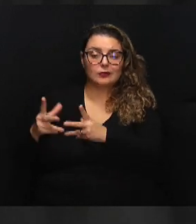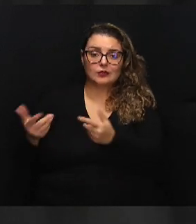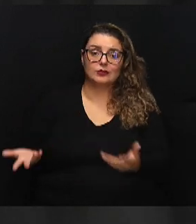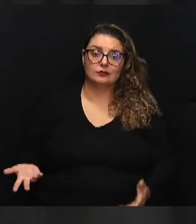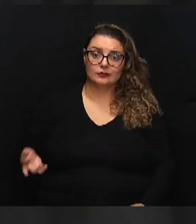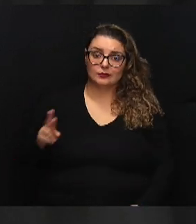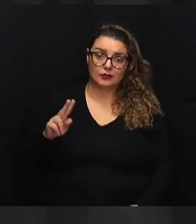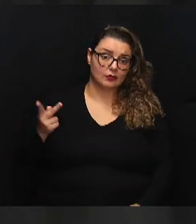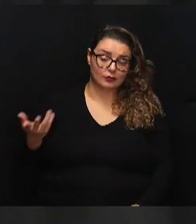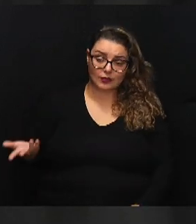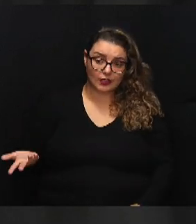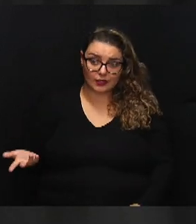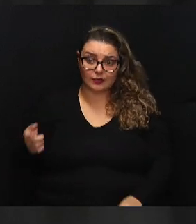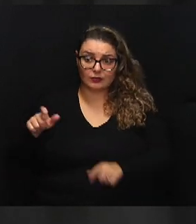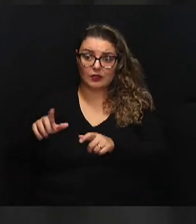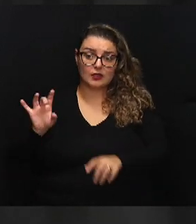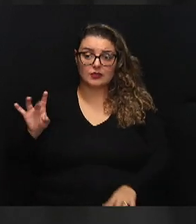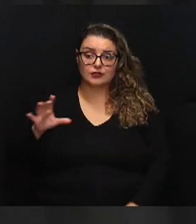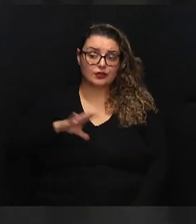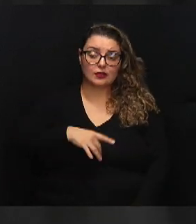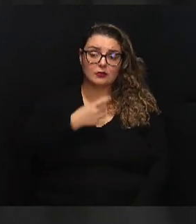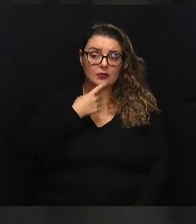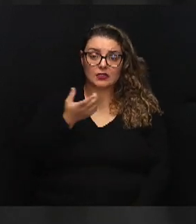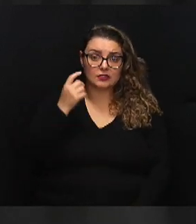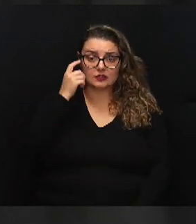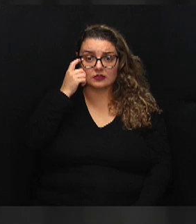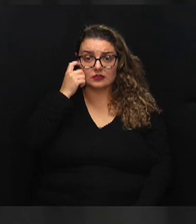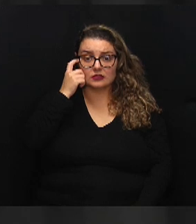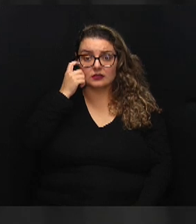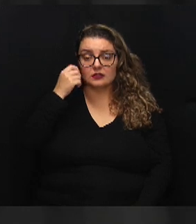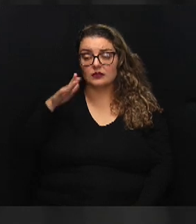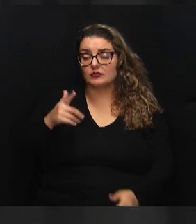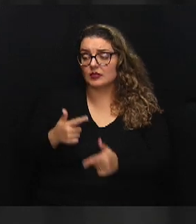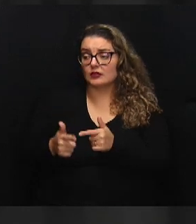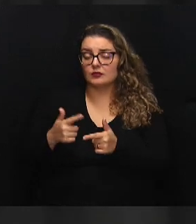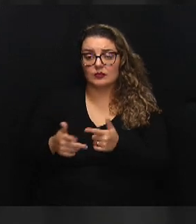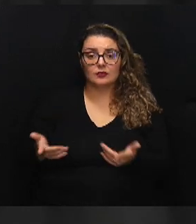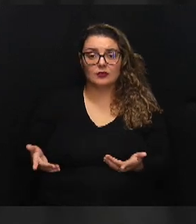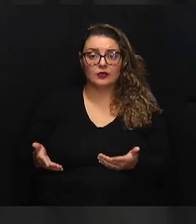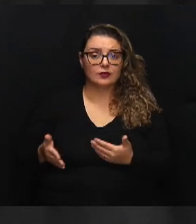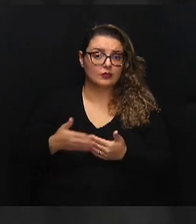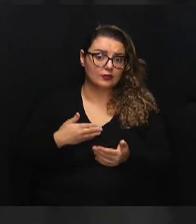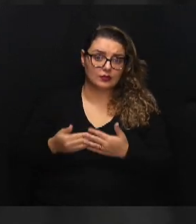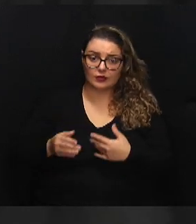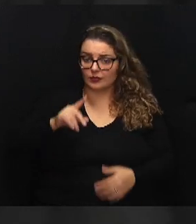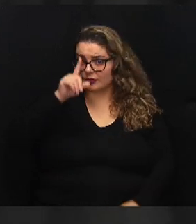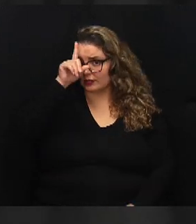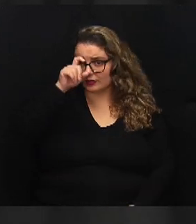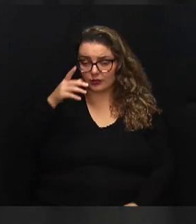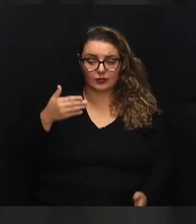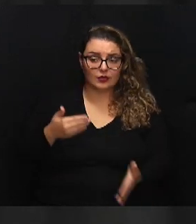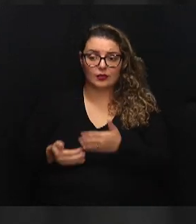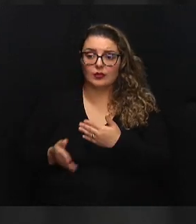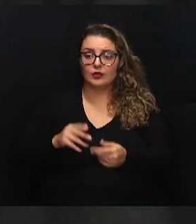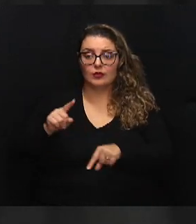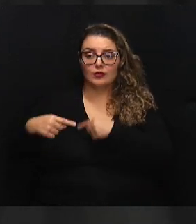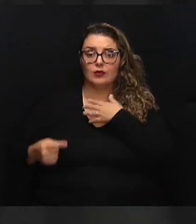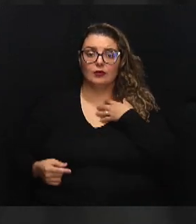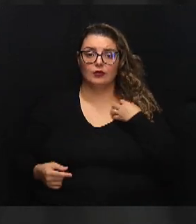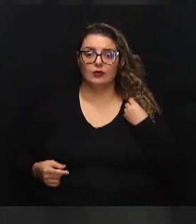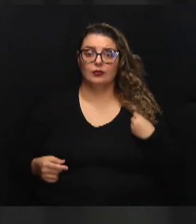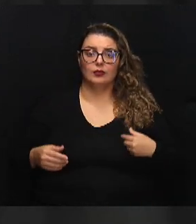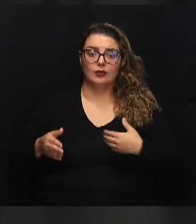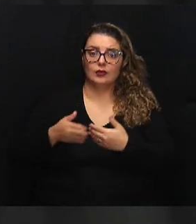né, vamos dizer assim, que é o que mais dá dor de cabeça em qualquer hospital, em qualquer UPA e qualquer centro